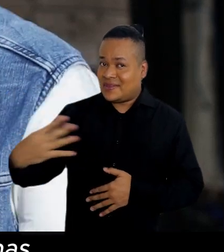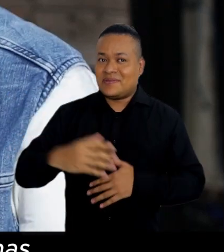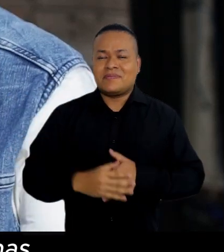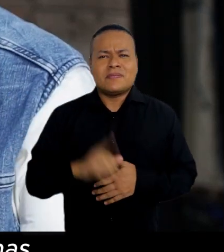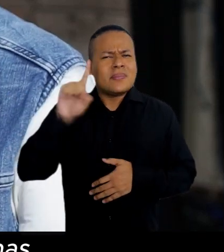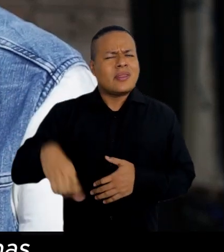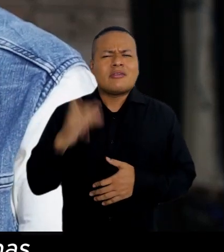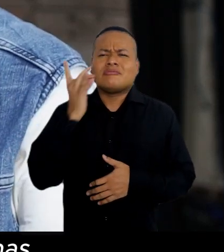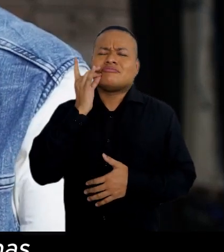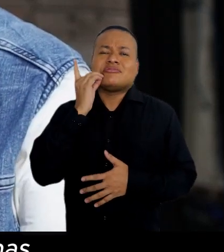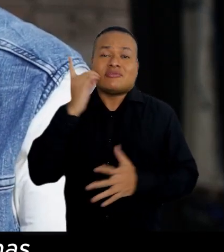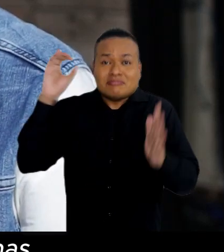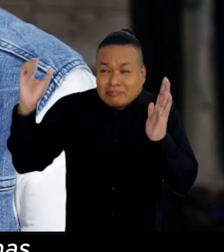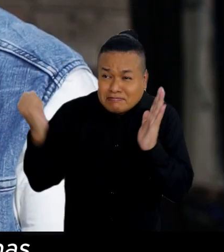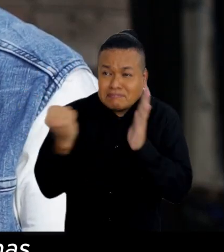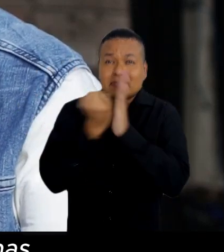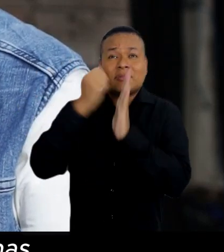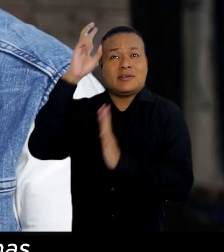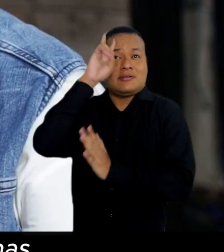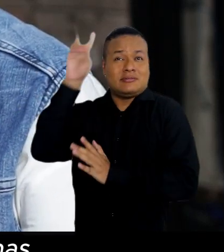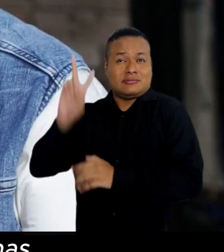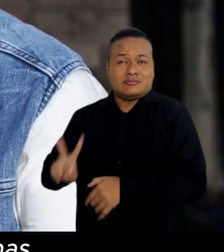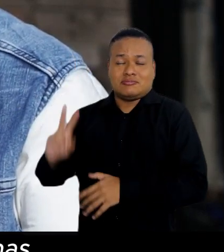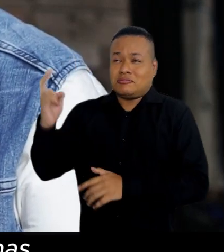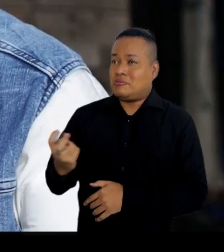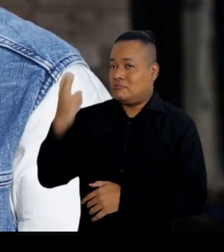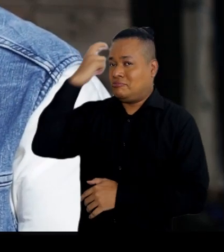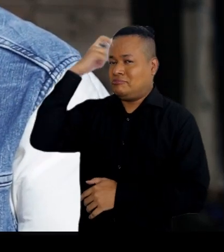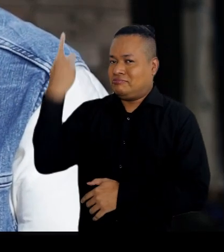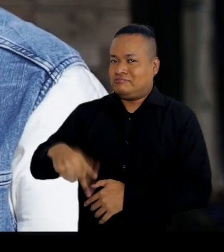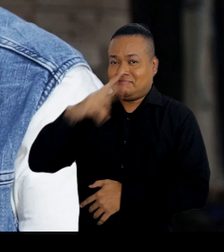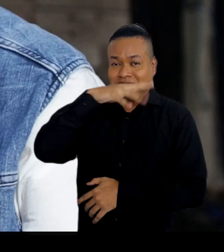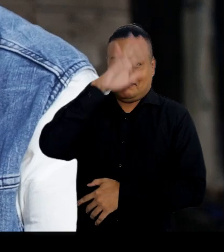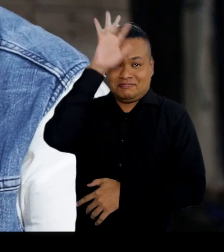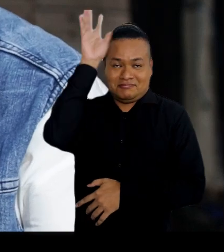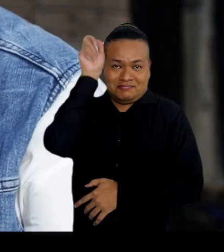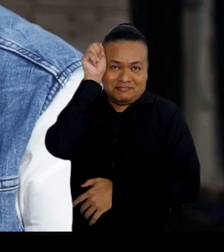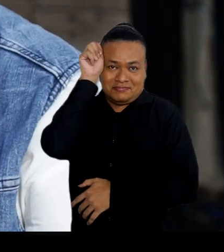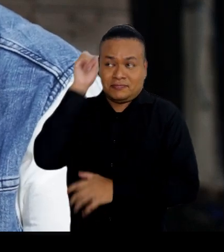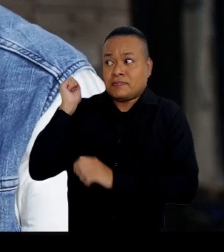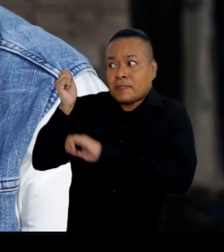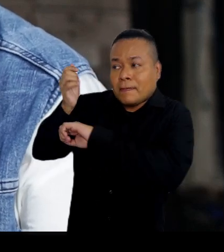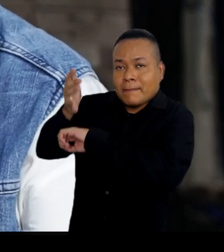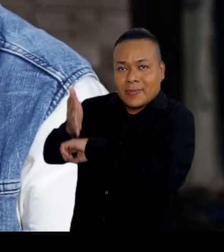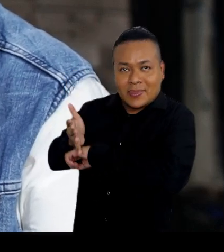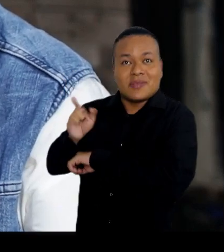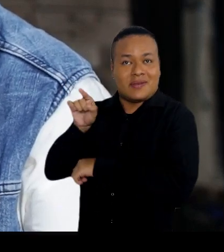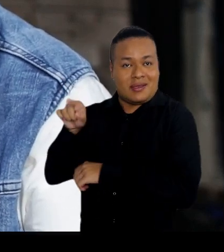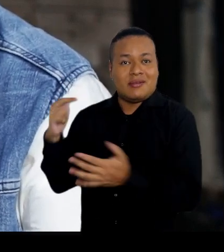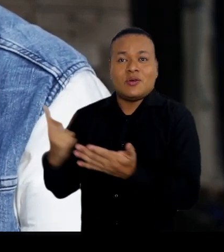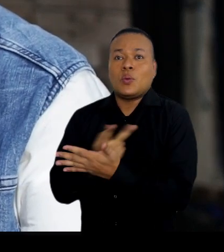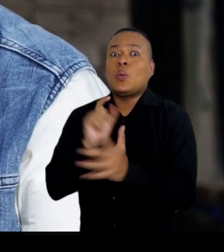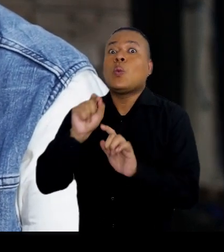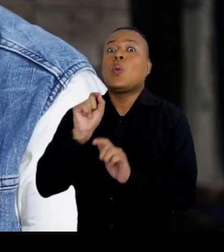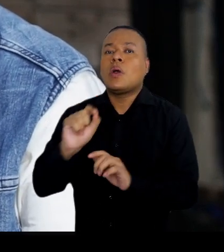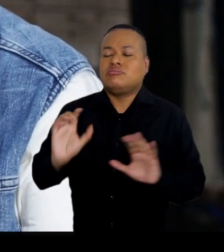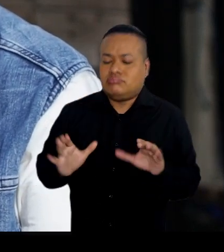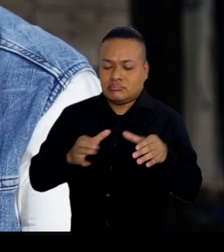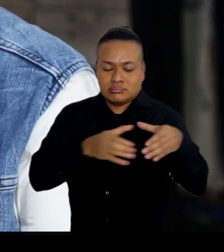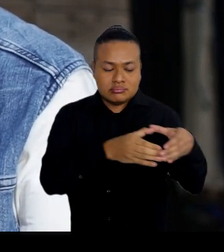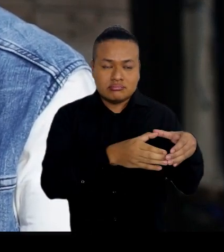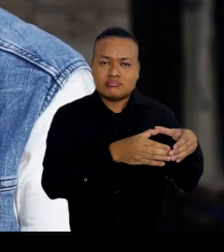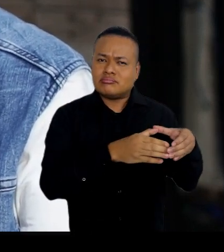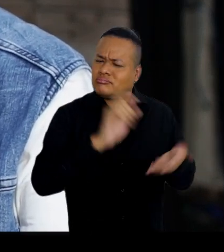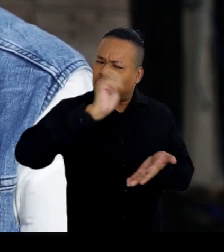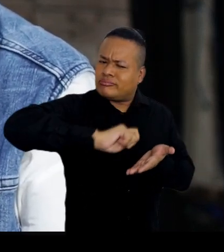1954, é um dia marcante na história cultural do Amazonas, porque foi na madrugada do dia 22 de novembro que um grupo